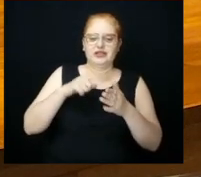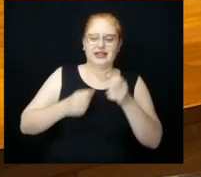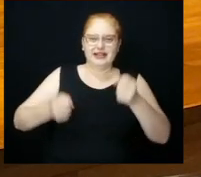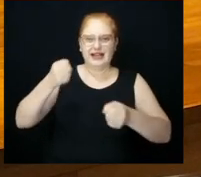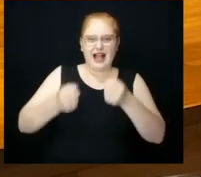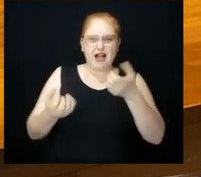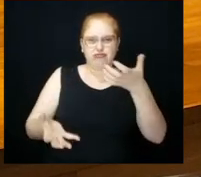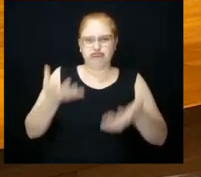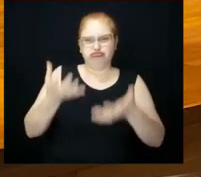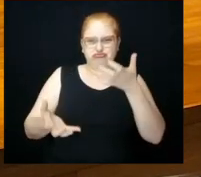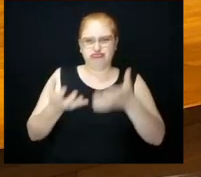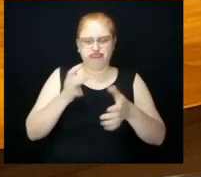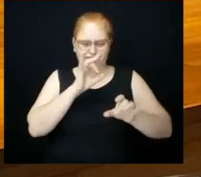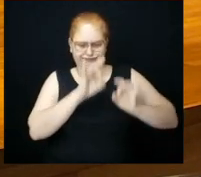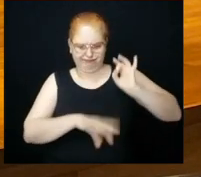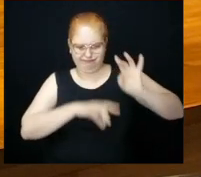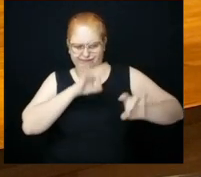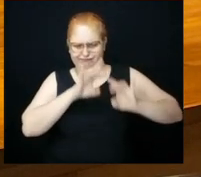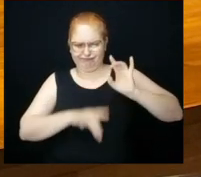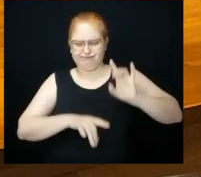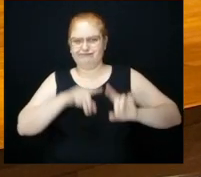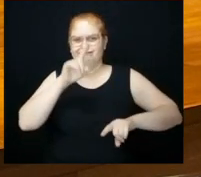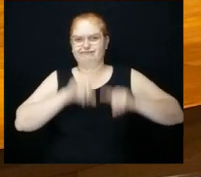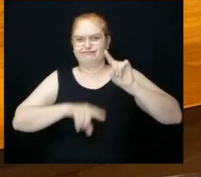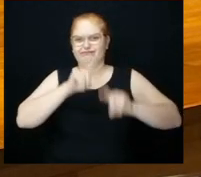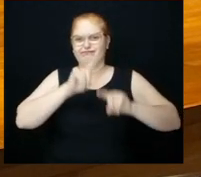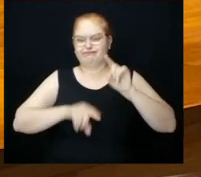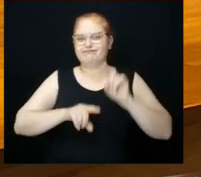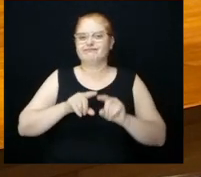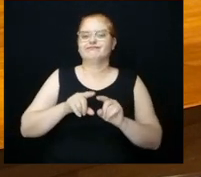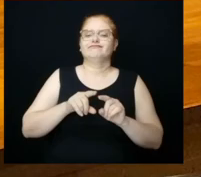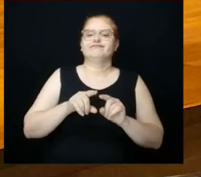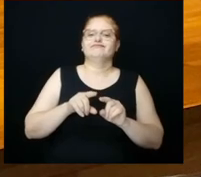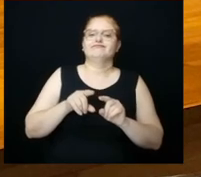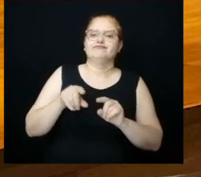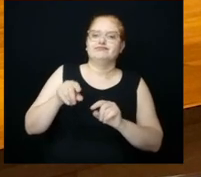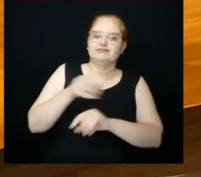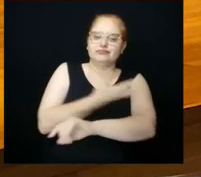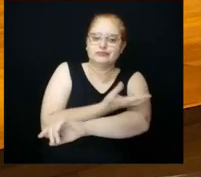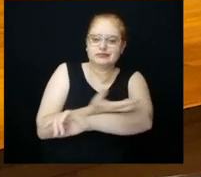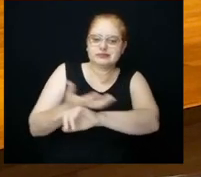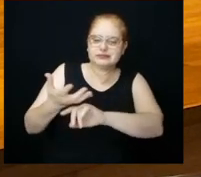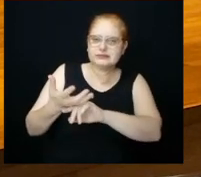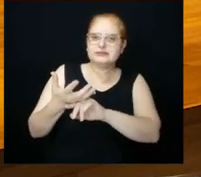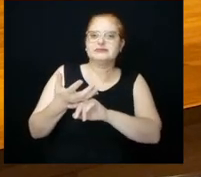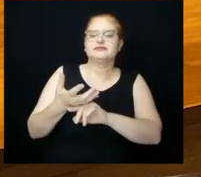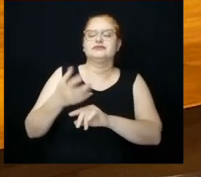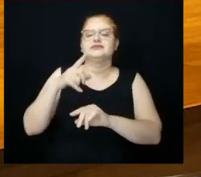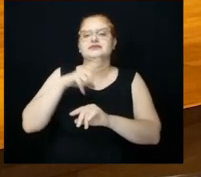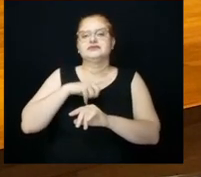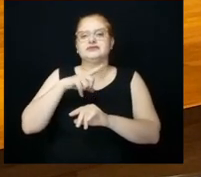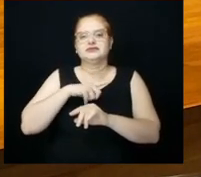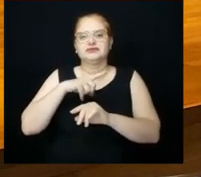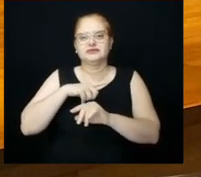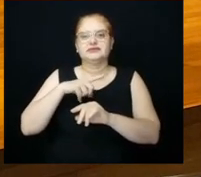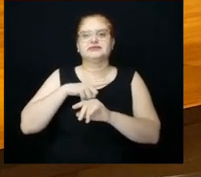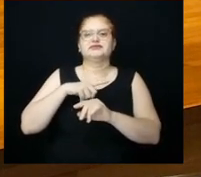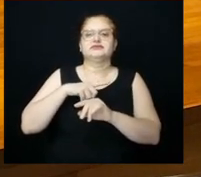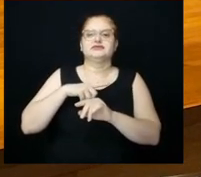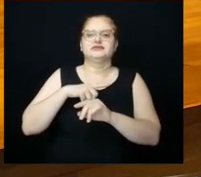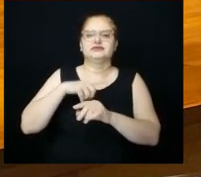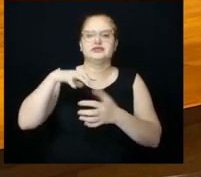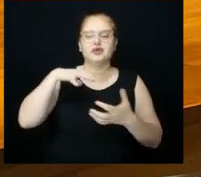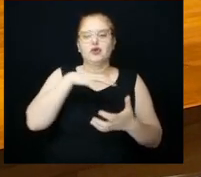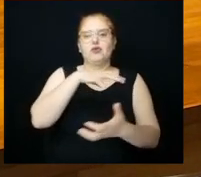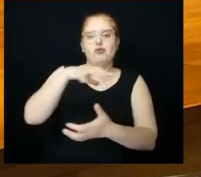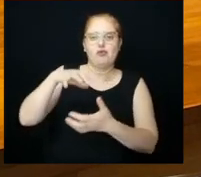incendiados, restos de pilhagens. Na savana em volta, apenas os embondeiros contemplam o mundo a desflorir.